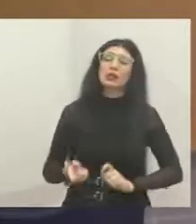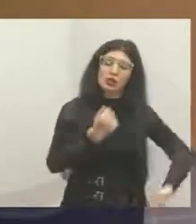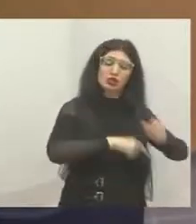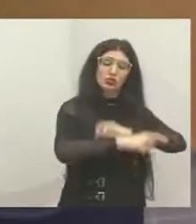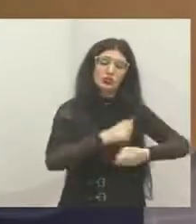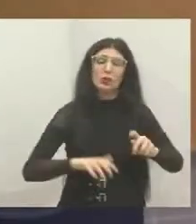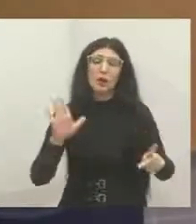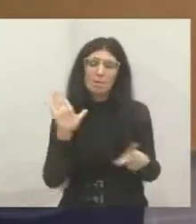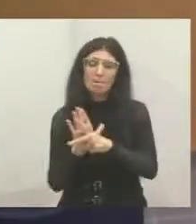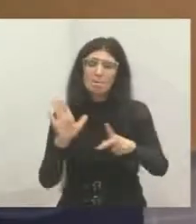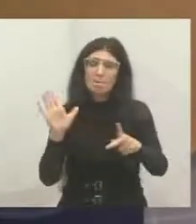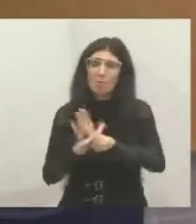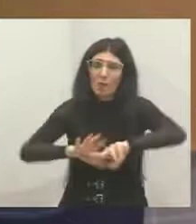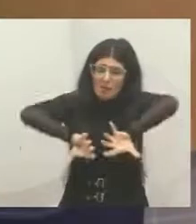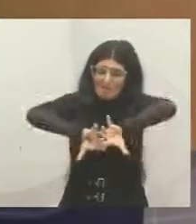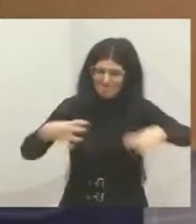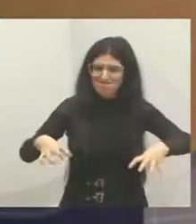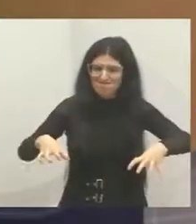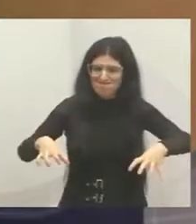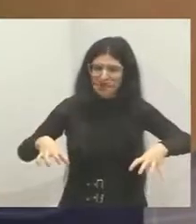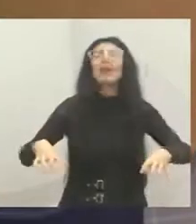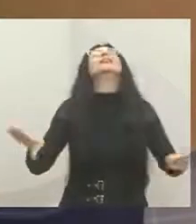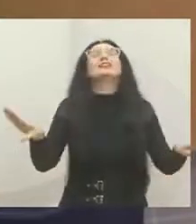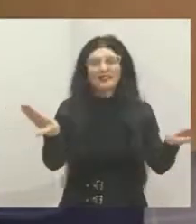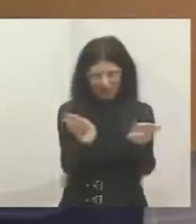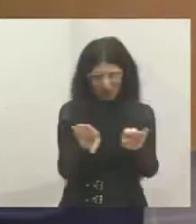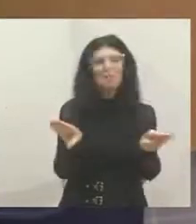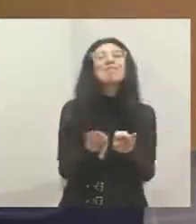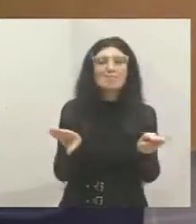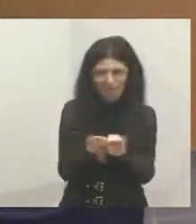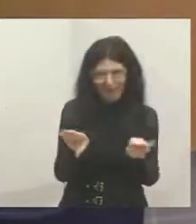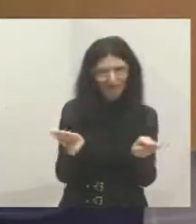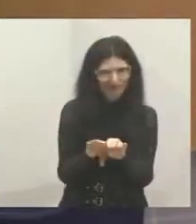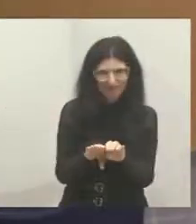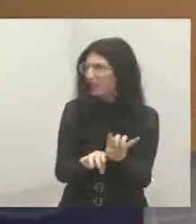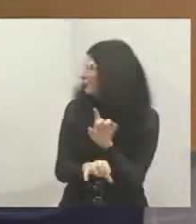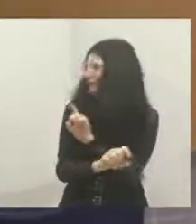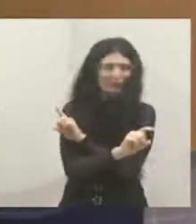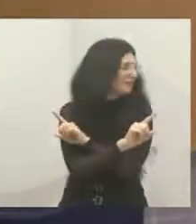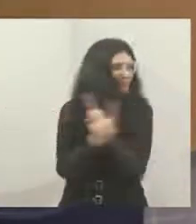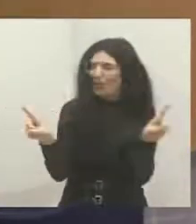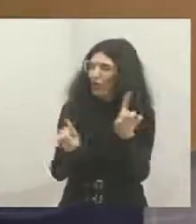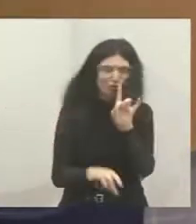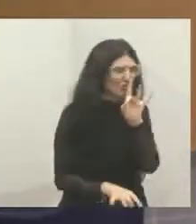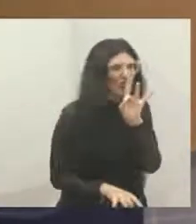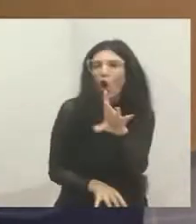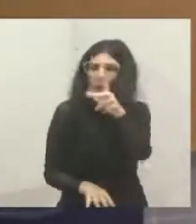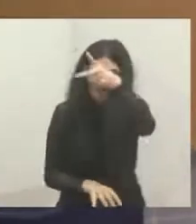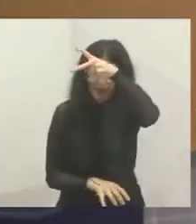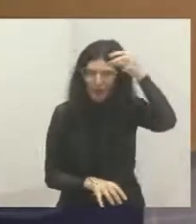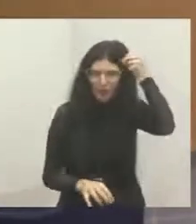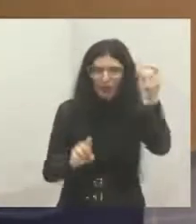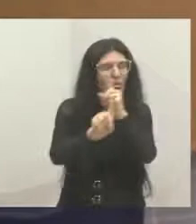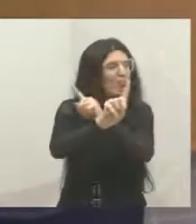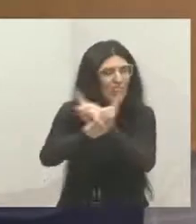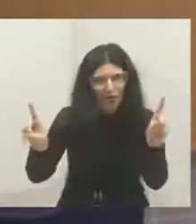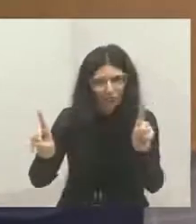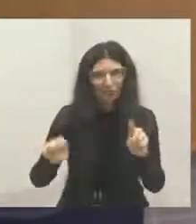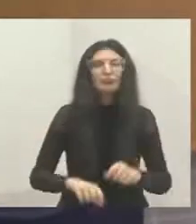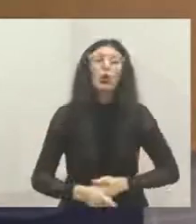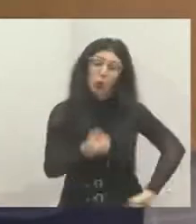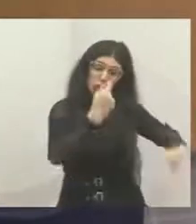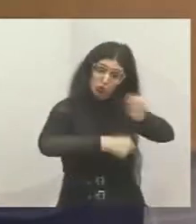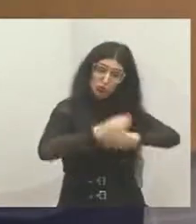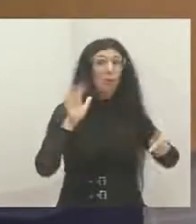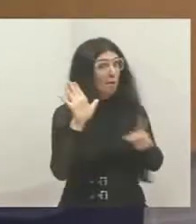valor é a somatória de tudo no município. Aqui, inicialmente, eu posso dizer especificamente, né, serviço de